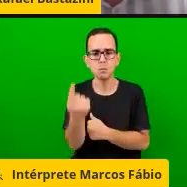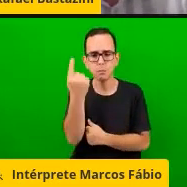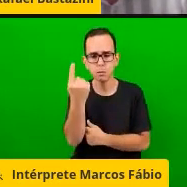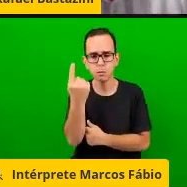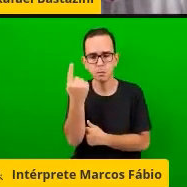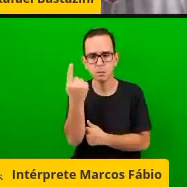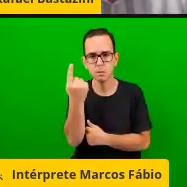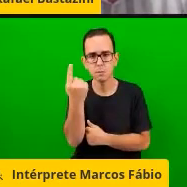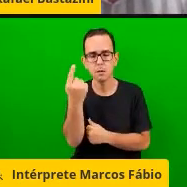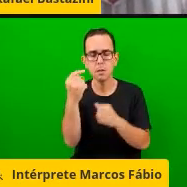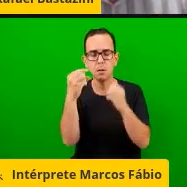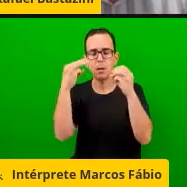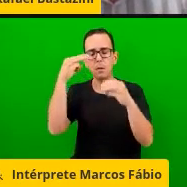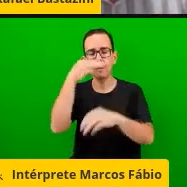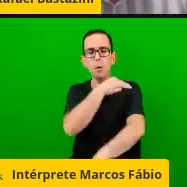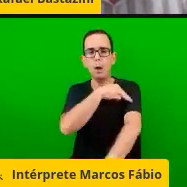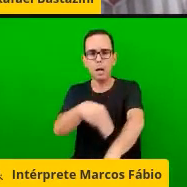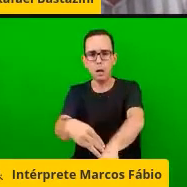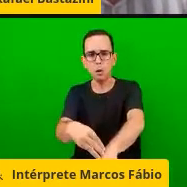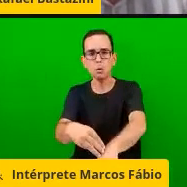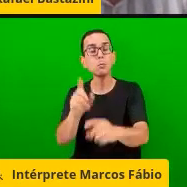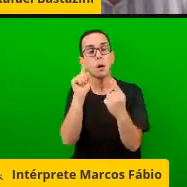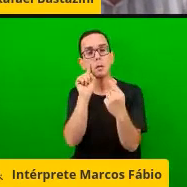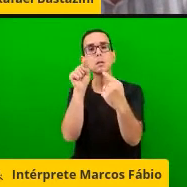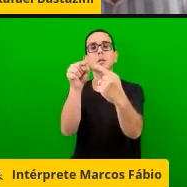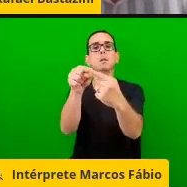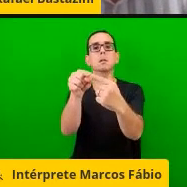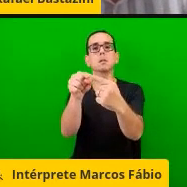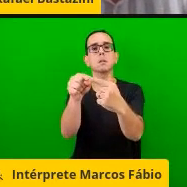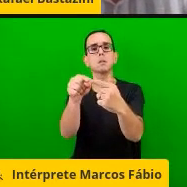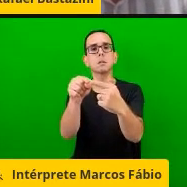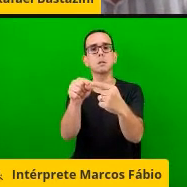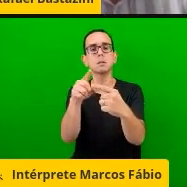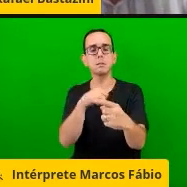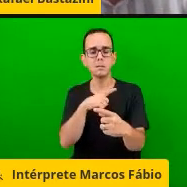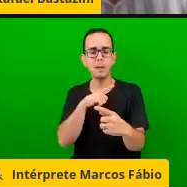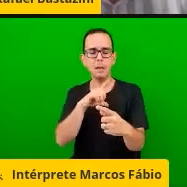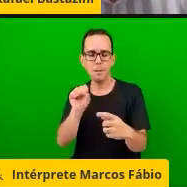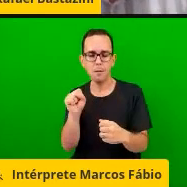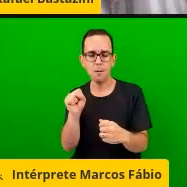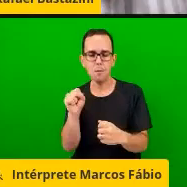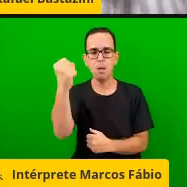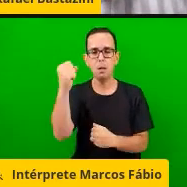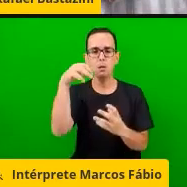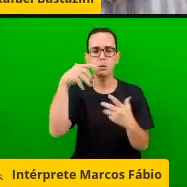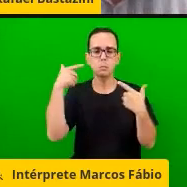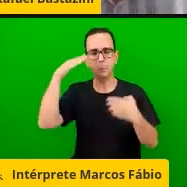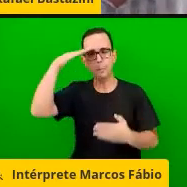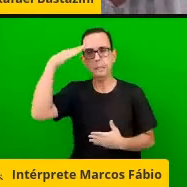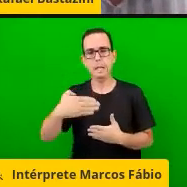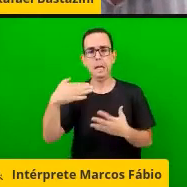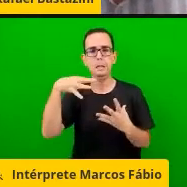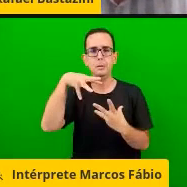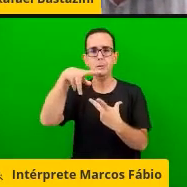universalidade moral para alcançar, então, chegar naquele posto de império militar global. Ou seja, do ponto de vista